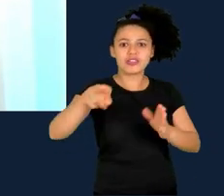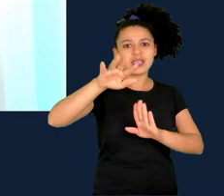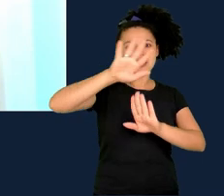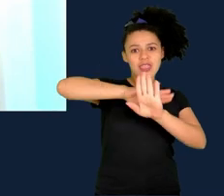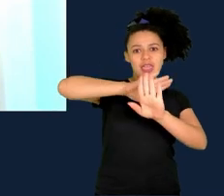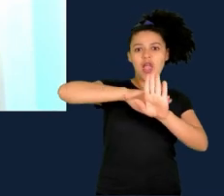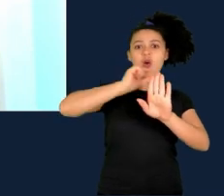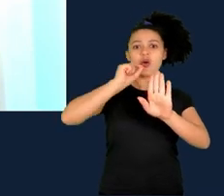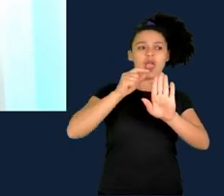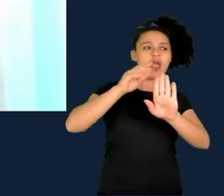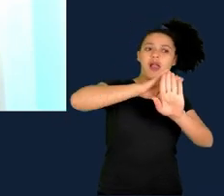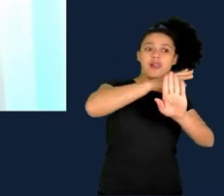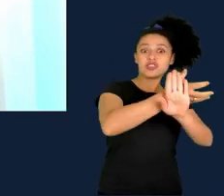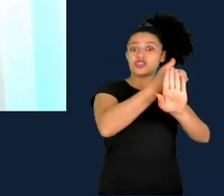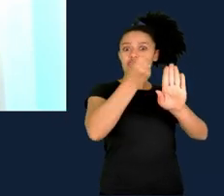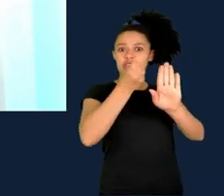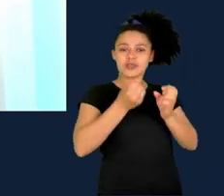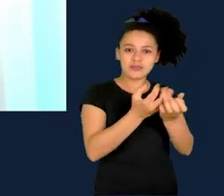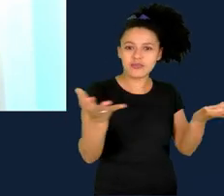tão ambiciosas?